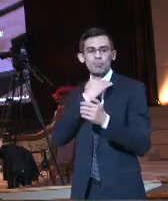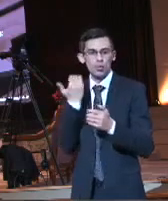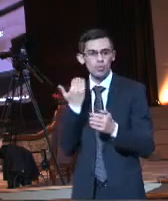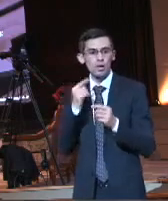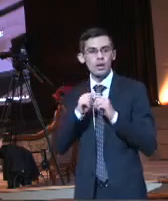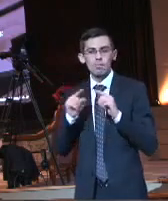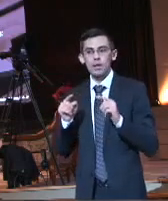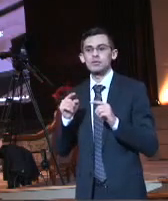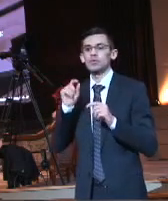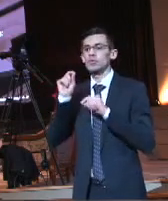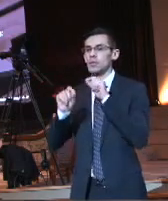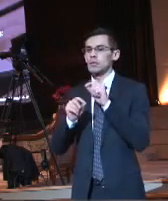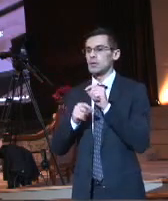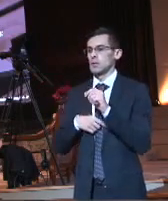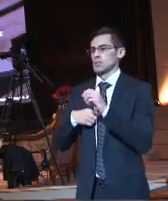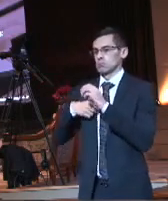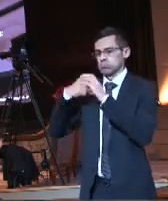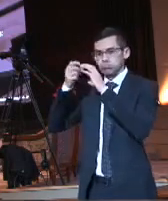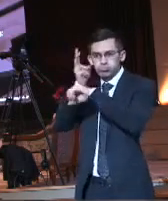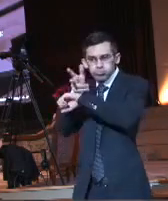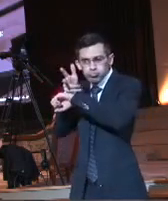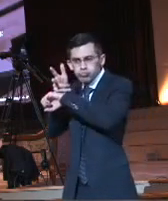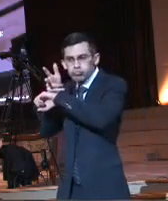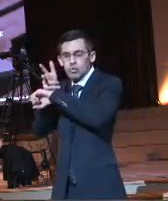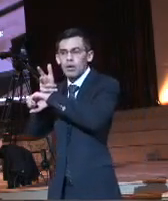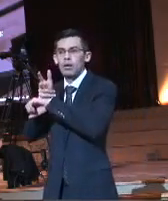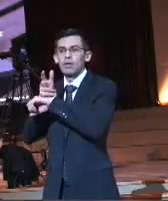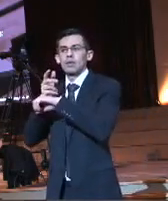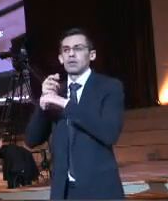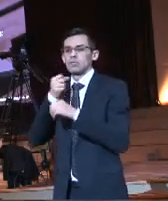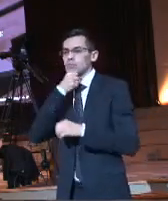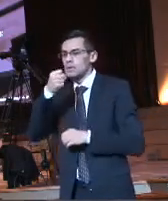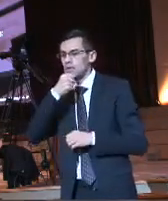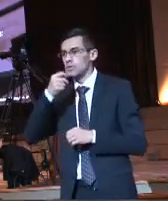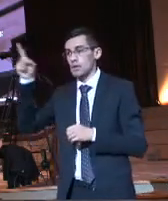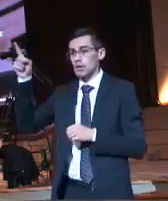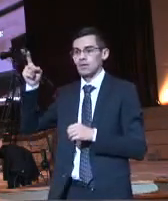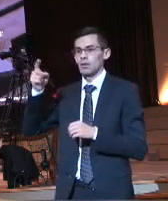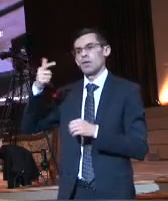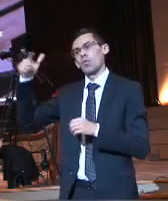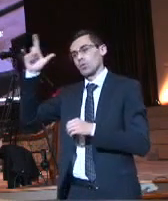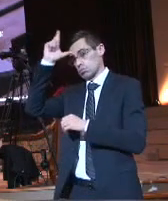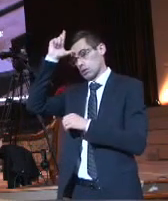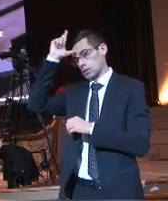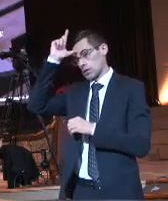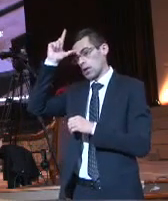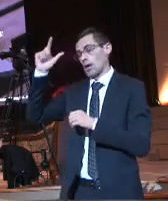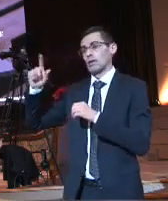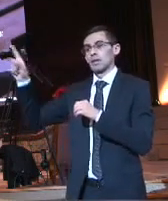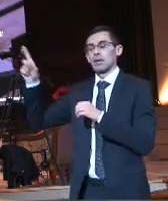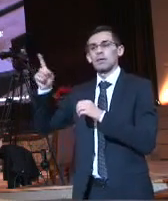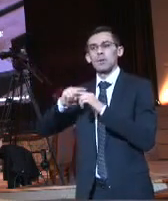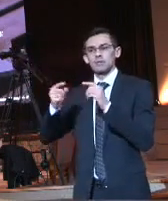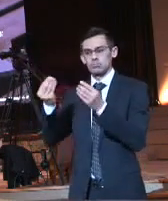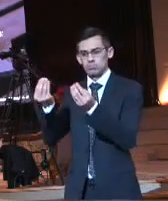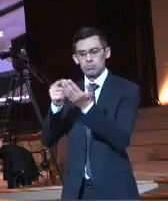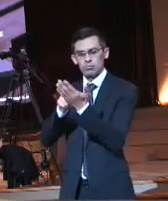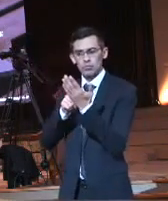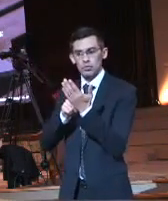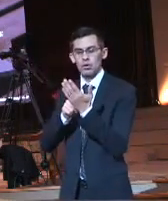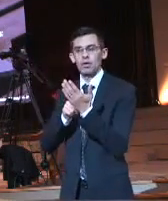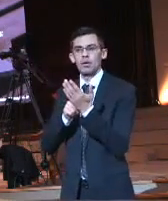uma reportagem sobre esse milagre para a televisão alemã. E ele trouxe para mim e disse assim, olha, pastor,